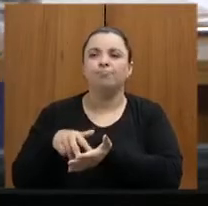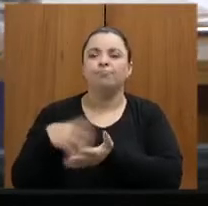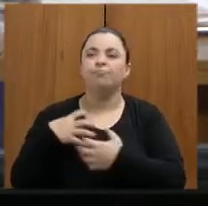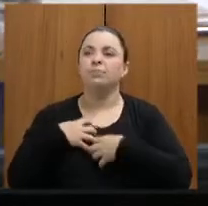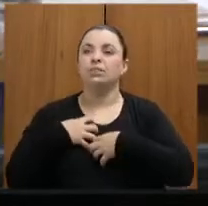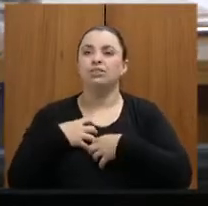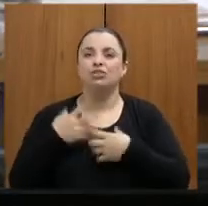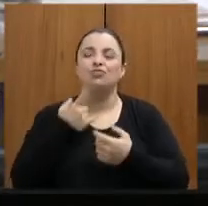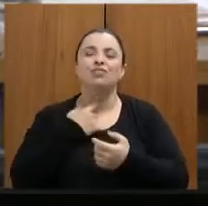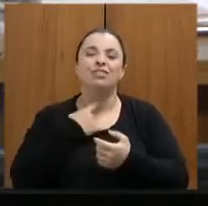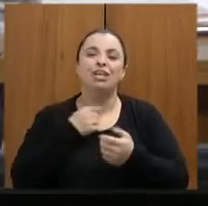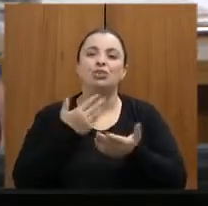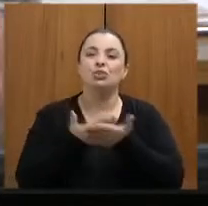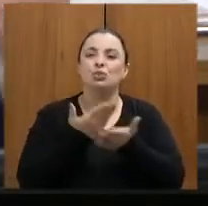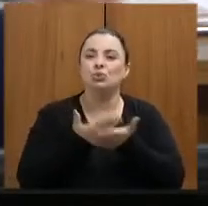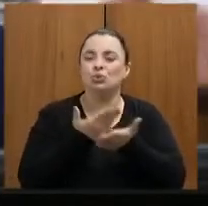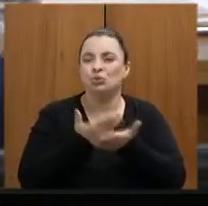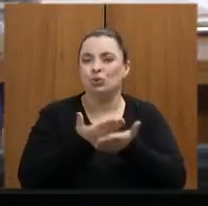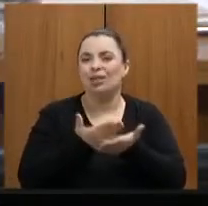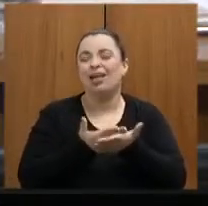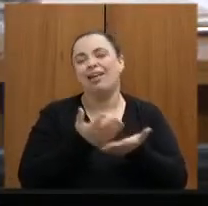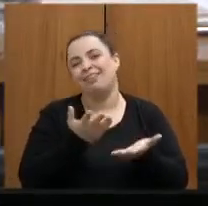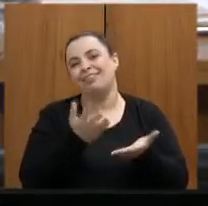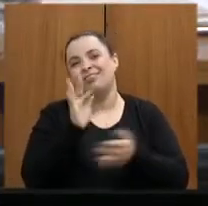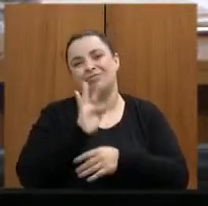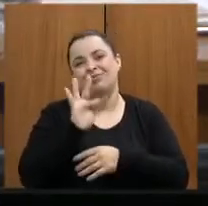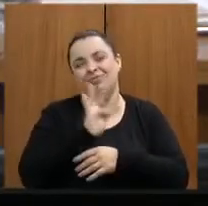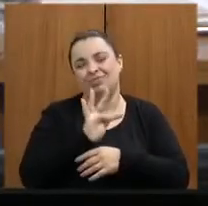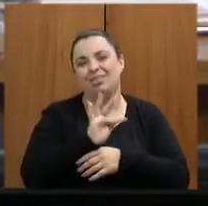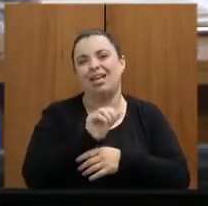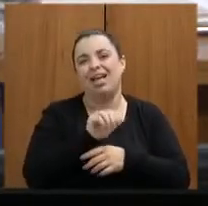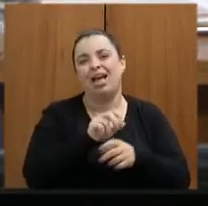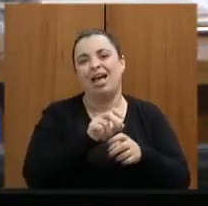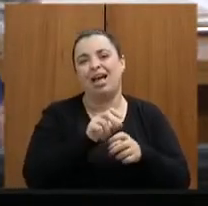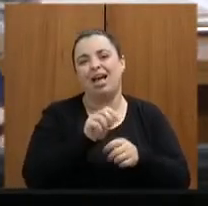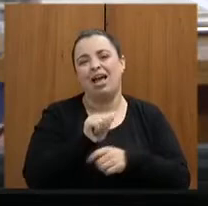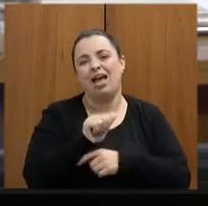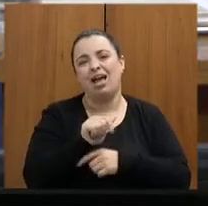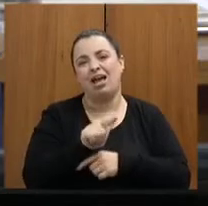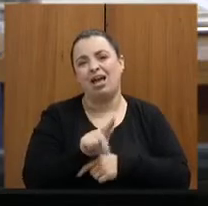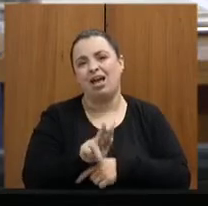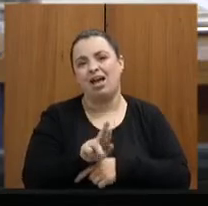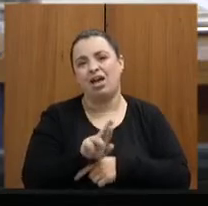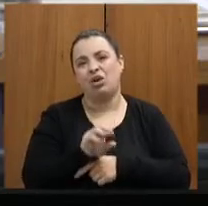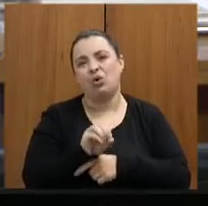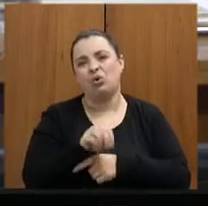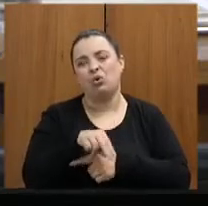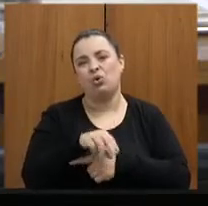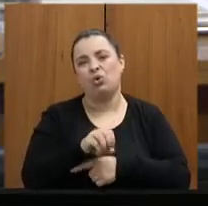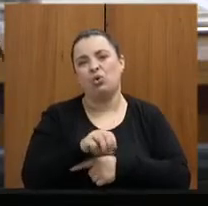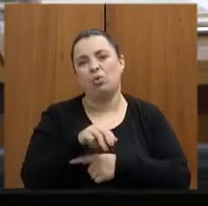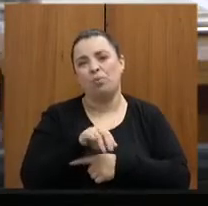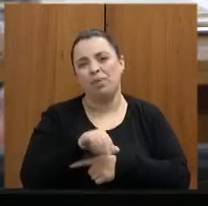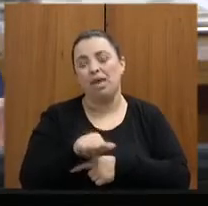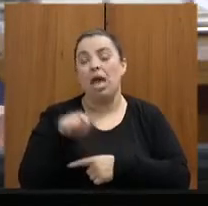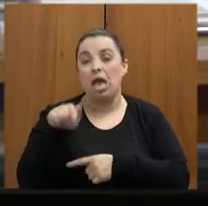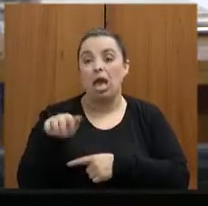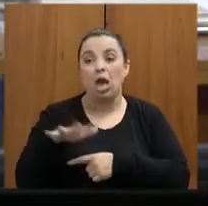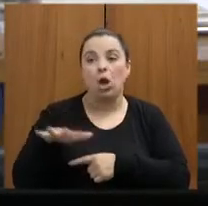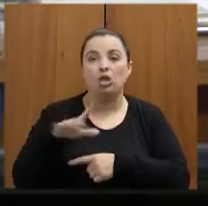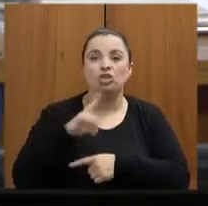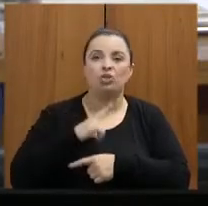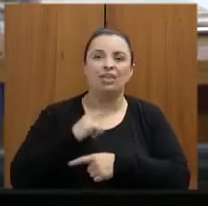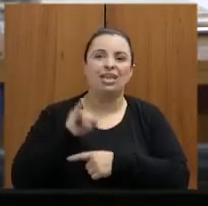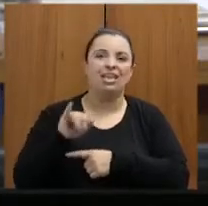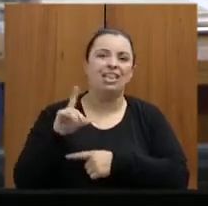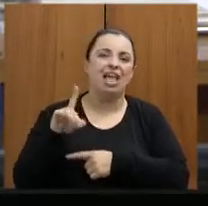fazer agronomia de estudar agronomia por ter várias região produtora é um região que tem um IDH baixo alguns municípios ambas são região